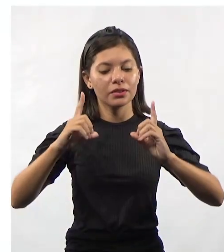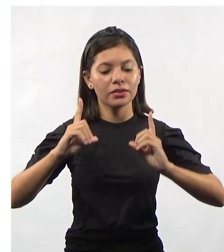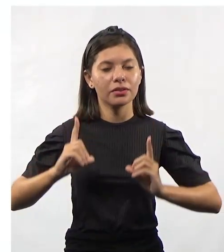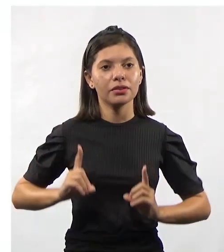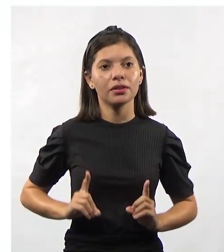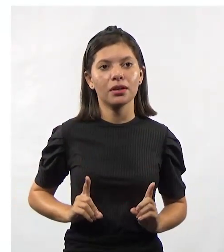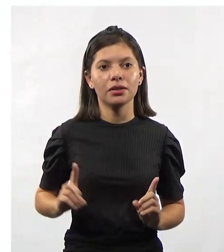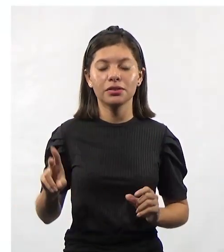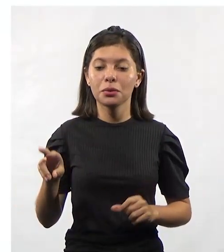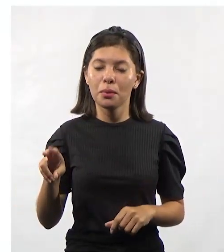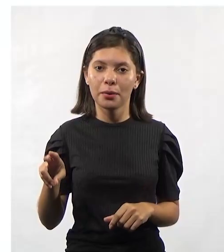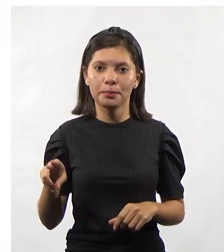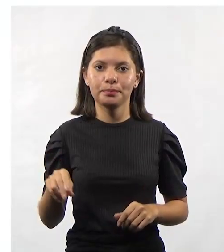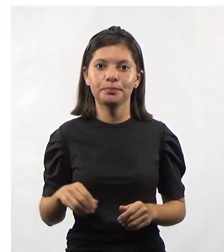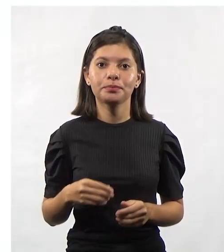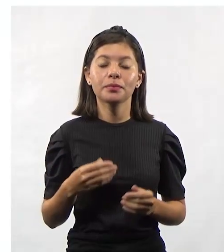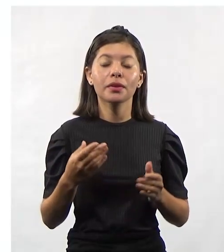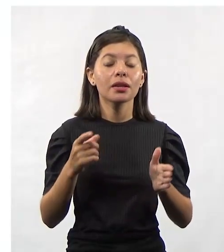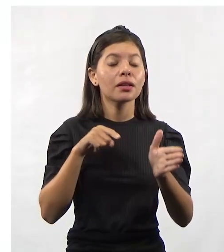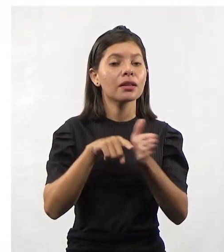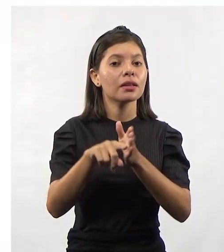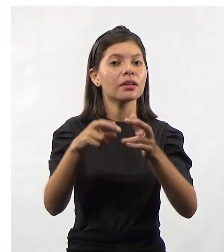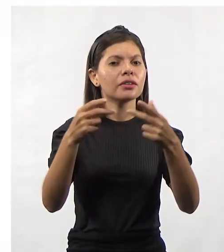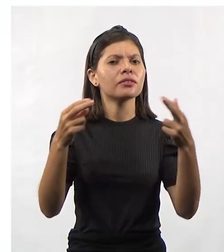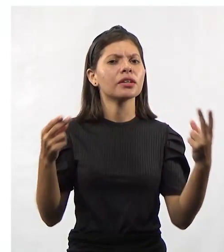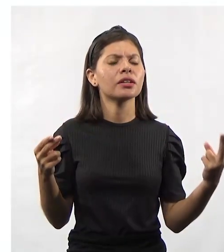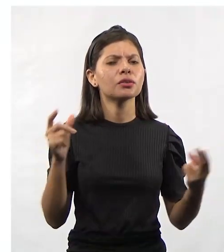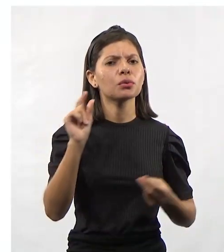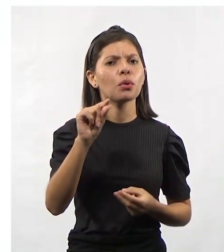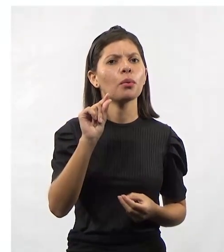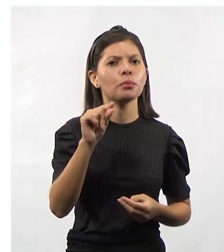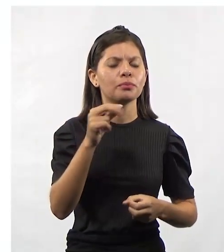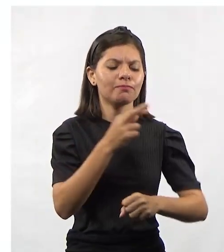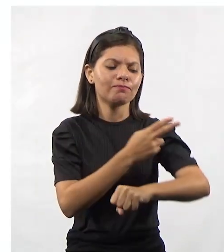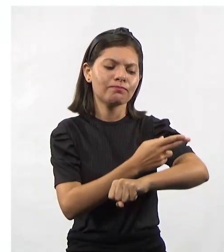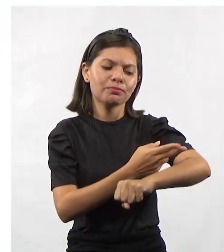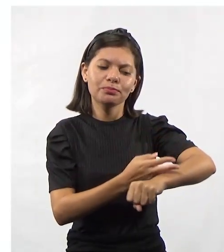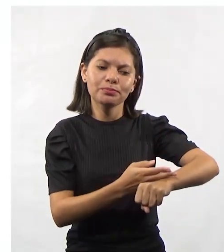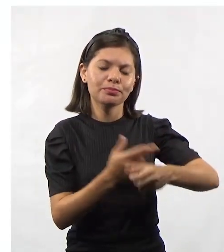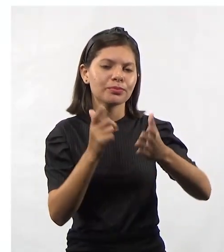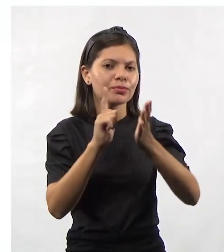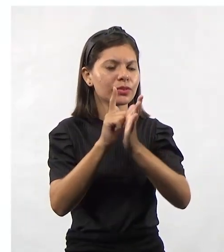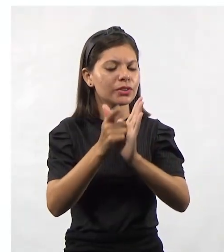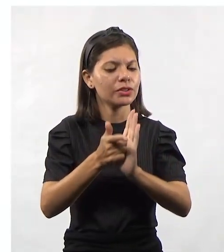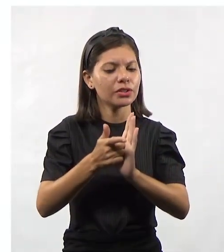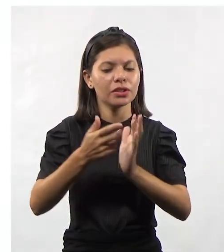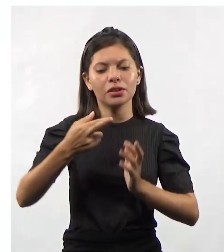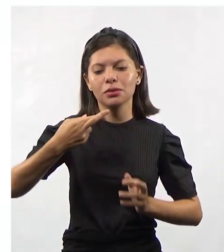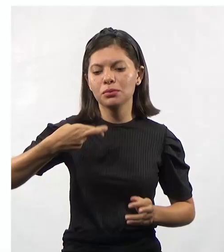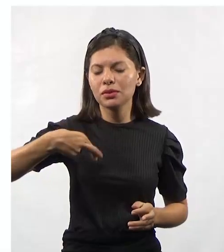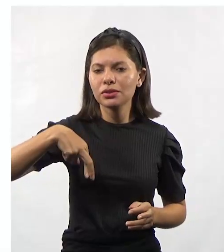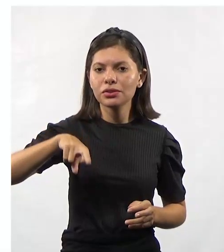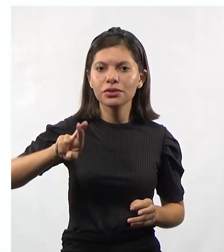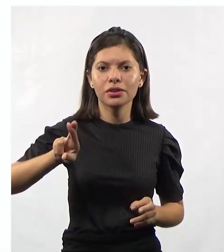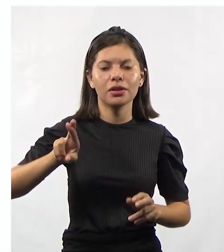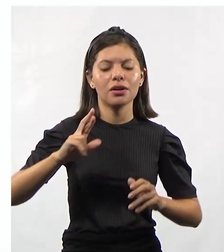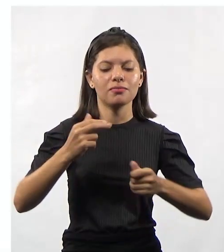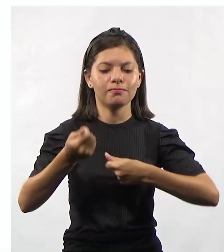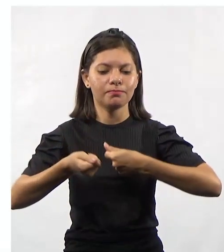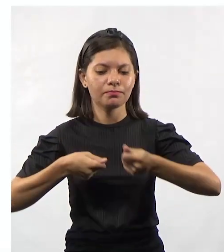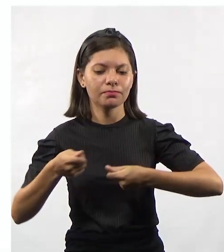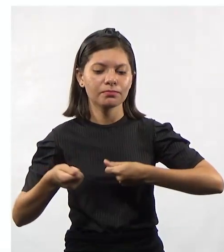pessoas humanas, iguais em dignidade. E nós somos diferentes em etnia, sexualidade,